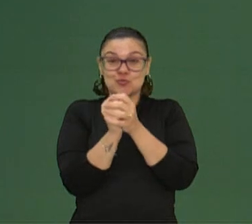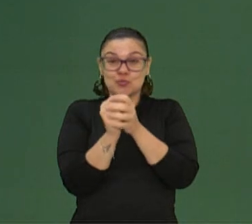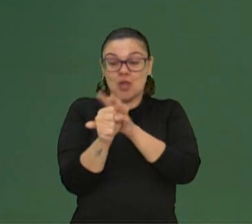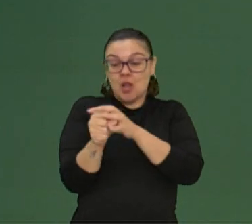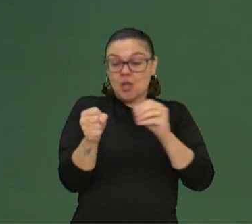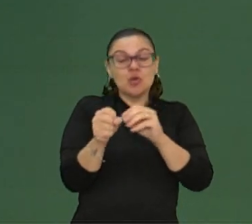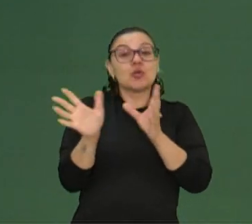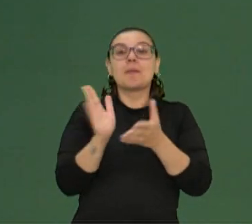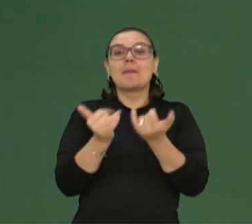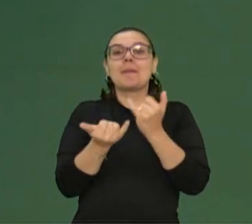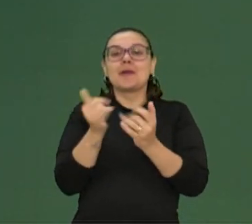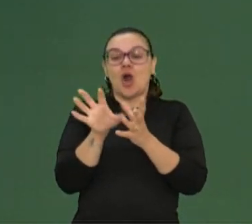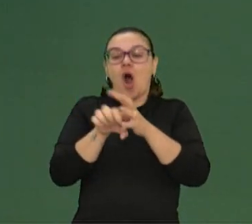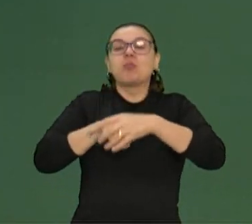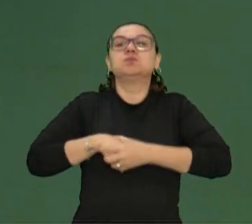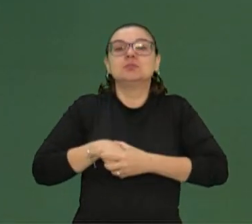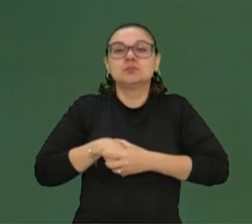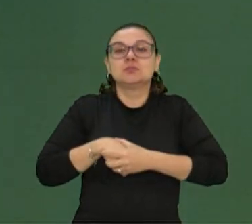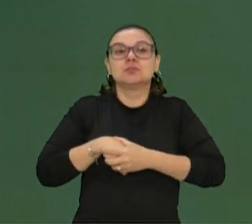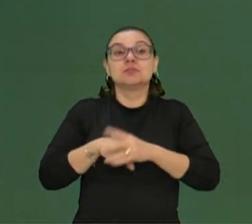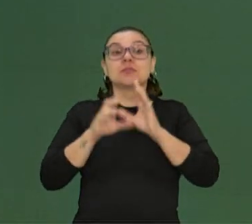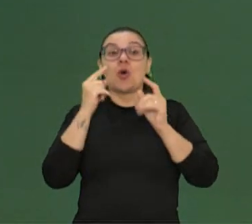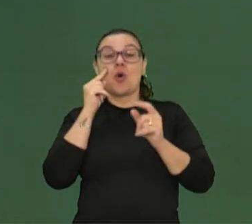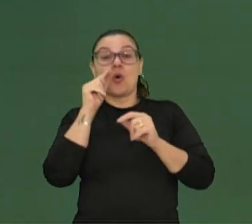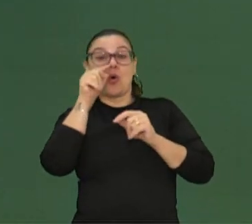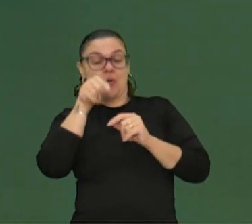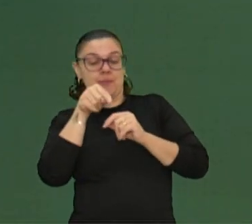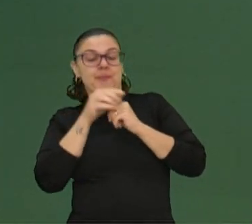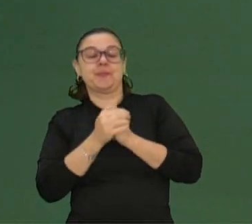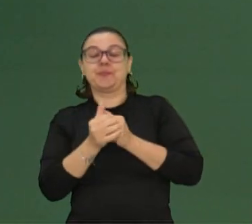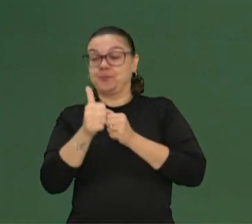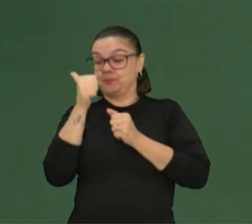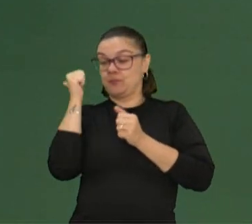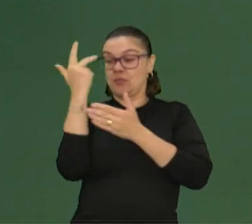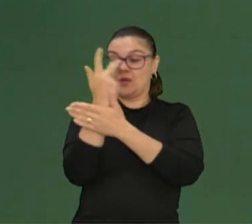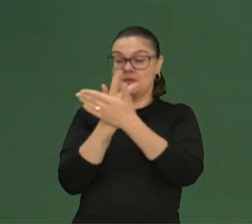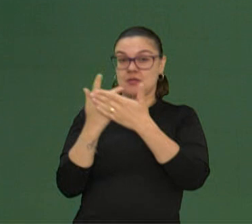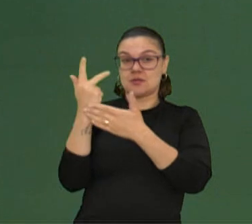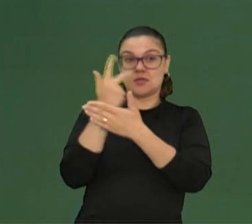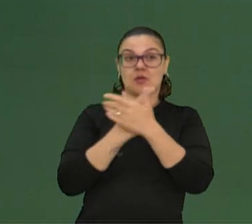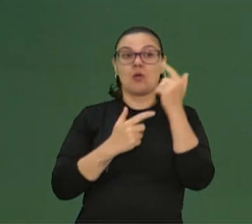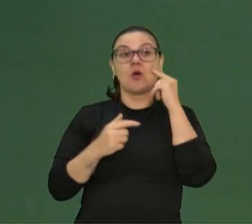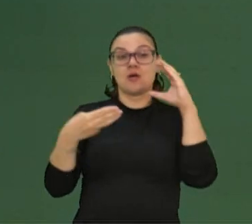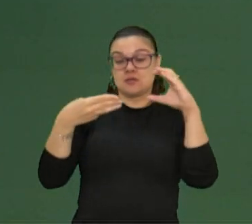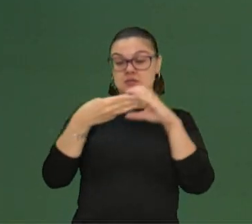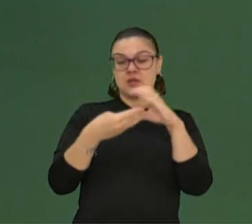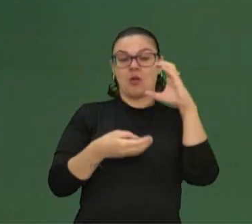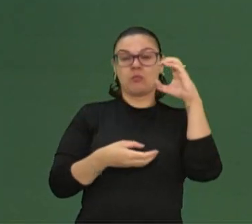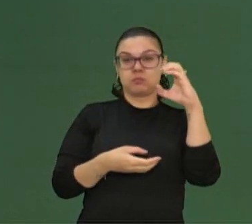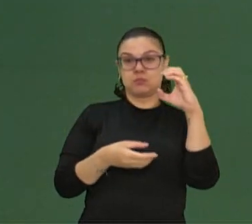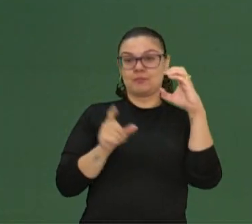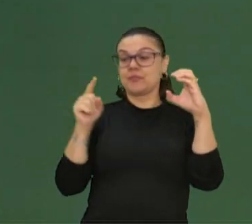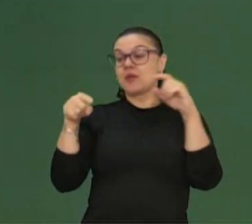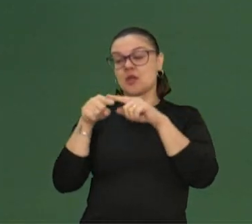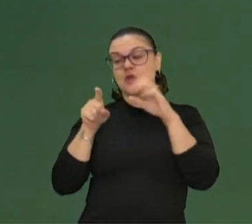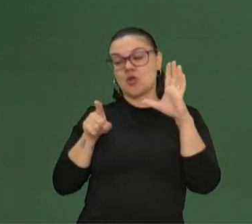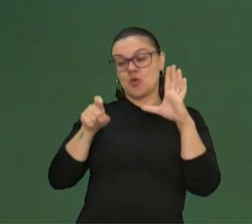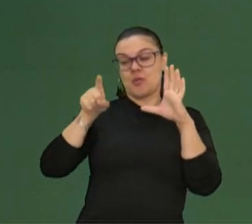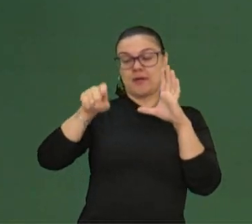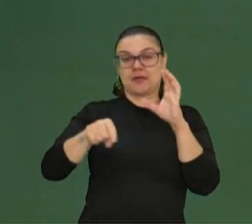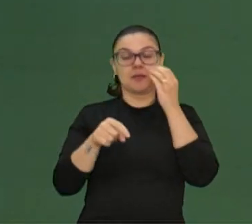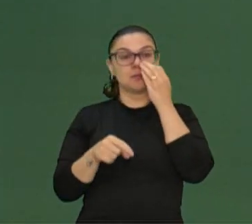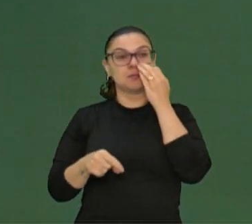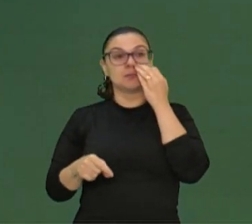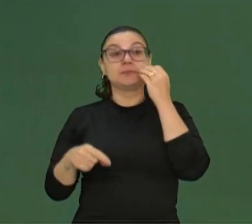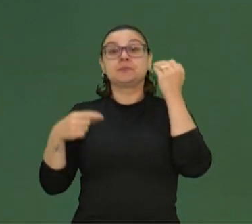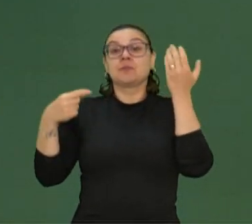nutrientes. Foi mais vantajoso como? Acompanhe aqui nesse desenho. Então está lá a primeira célula maior e uma bactéria. E essa bactéria